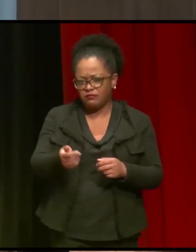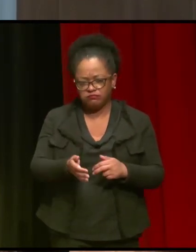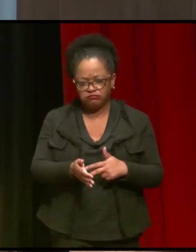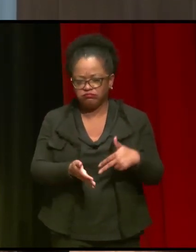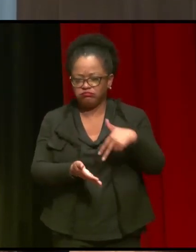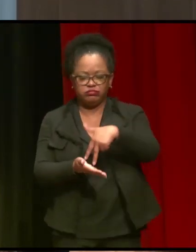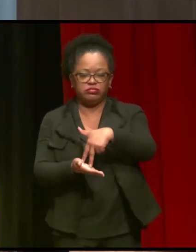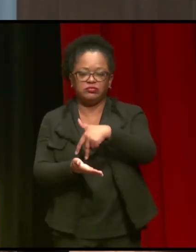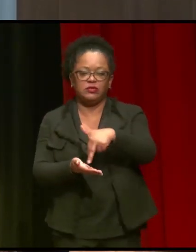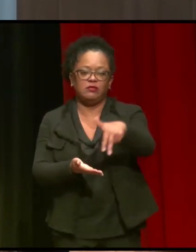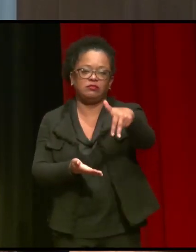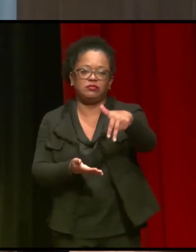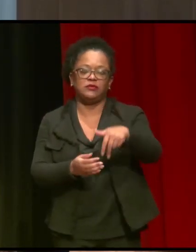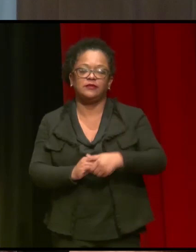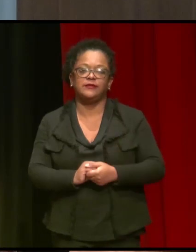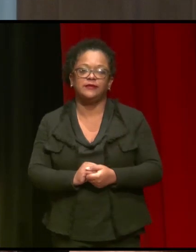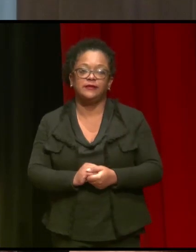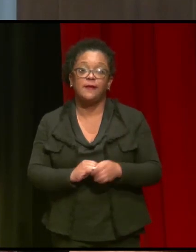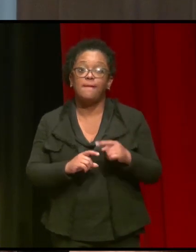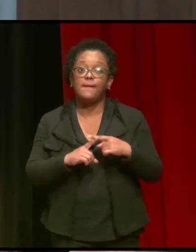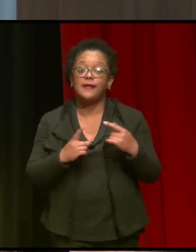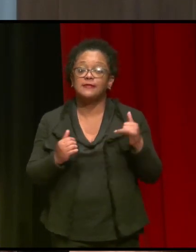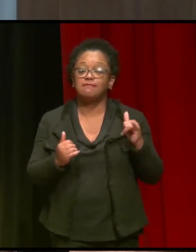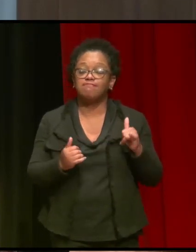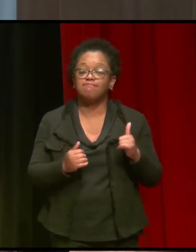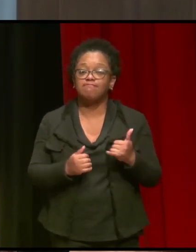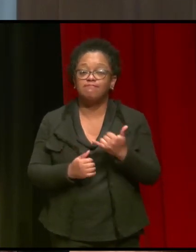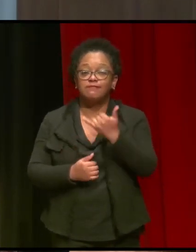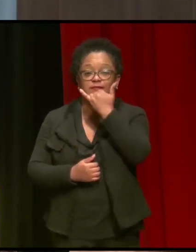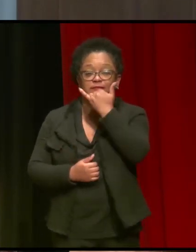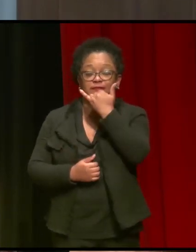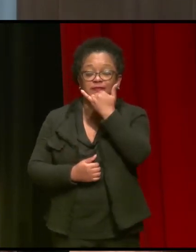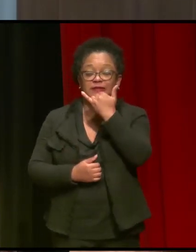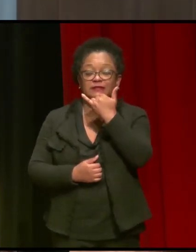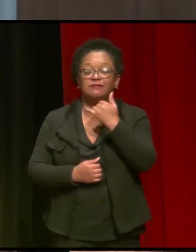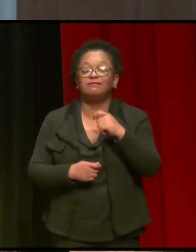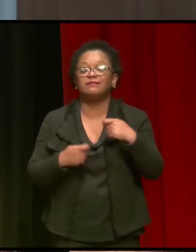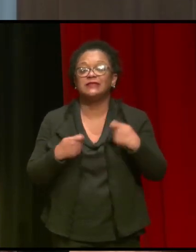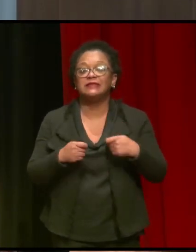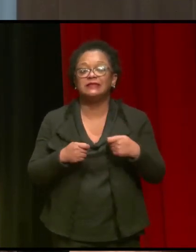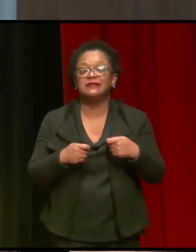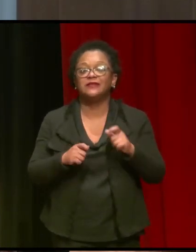casa. Agora, perdoar pecado, eu vou ter que ir lá na cruz sofrer e morrer por ele.